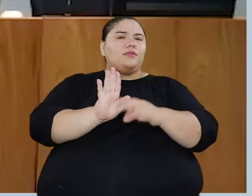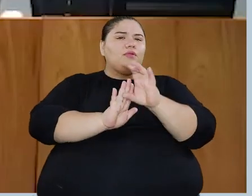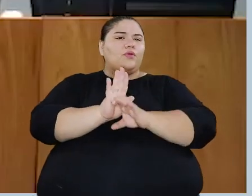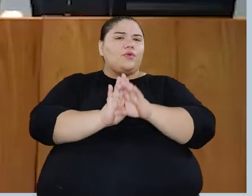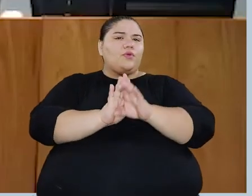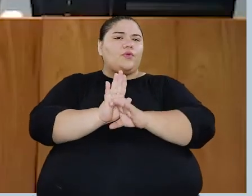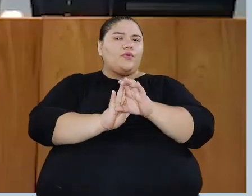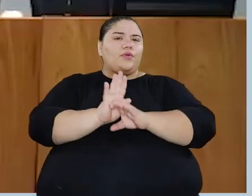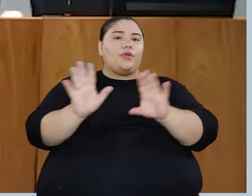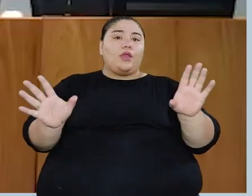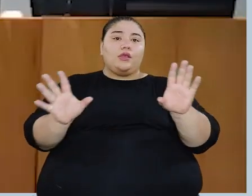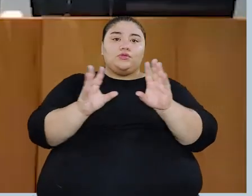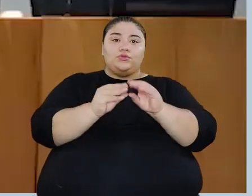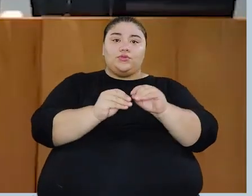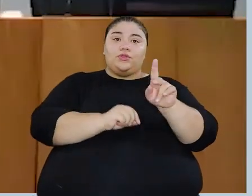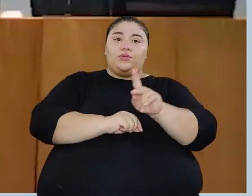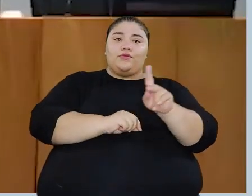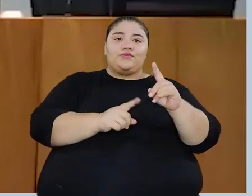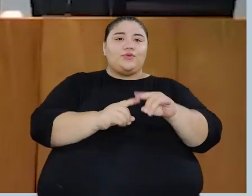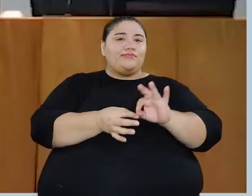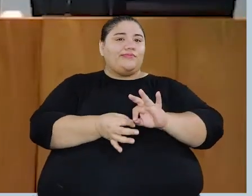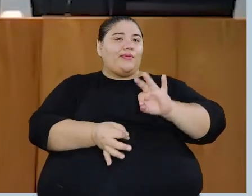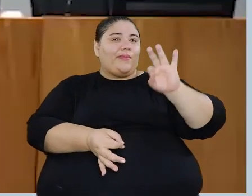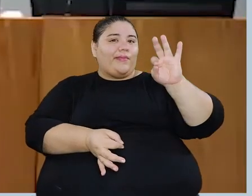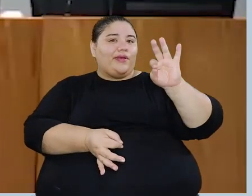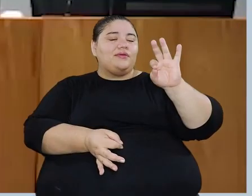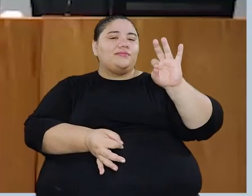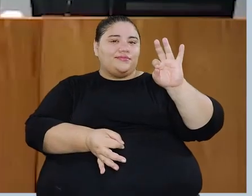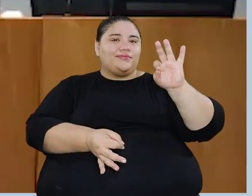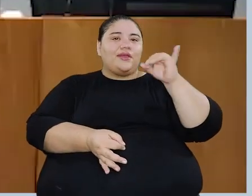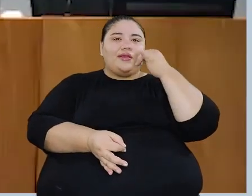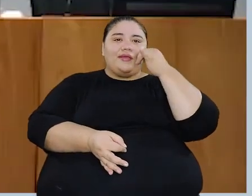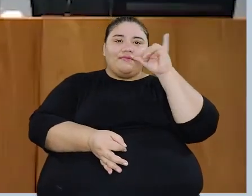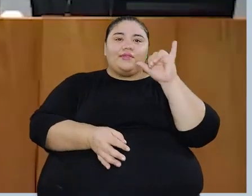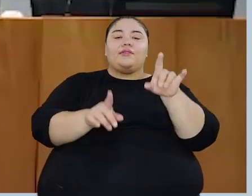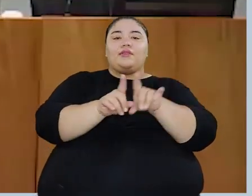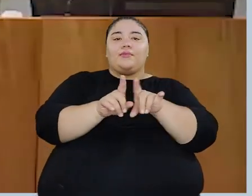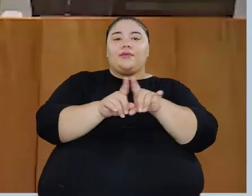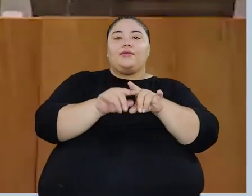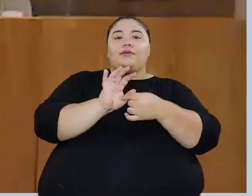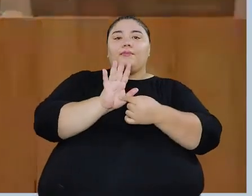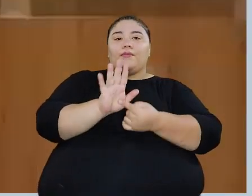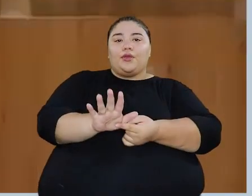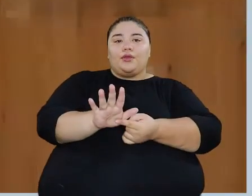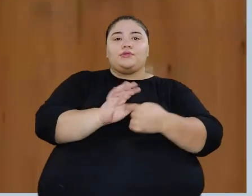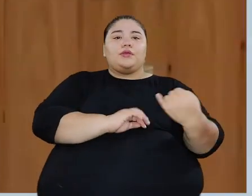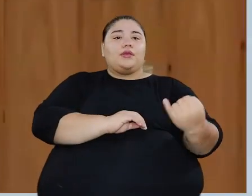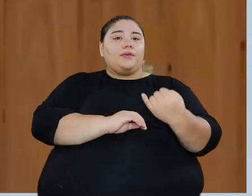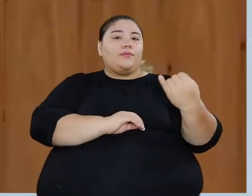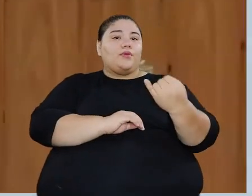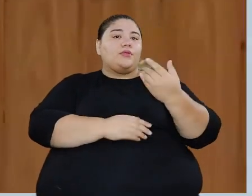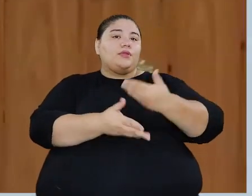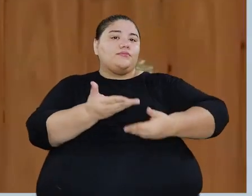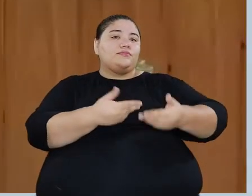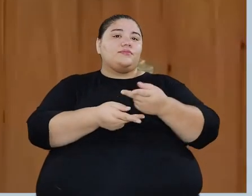do currículo dos professores, porque é tão extensa que realmente mostra, né, a importância